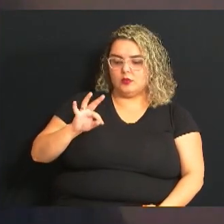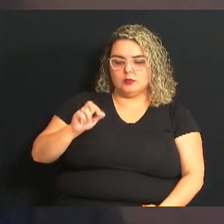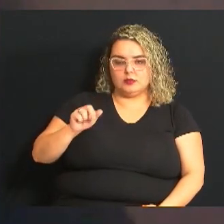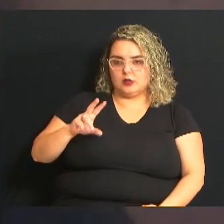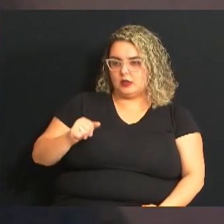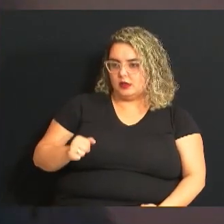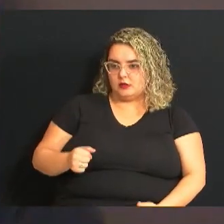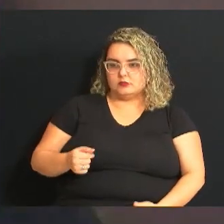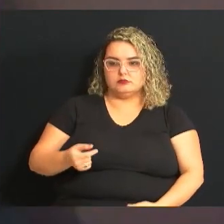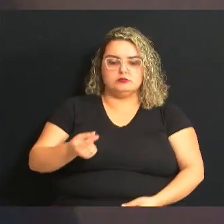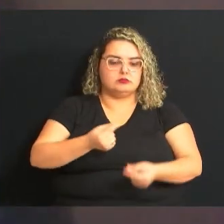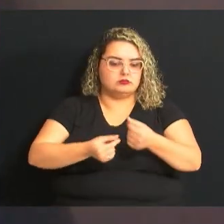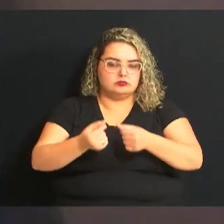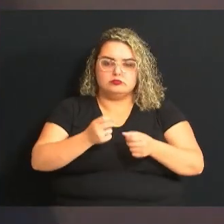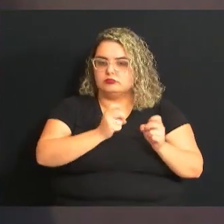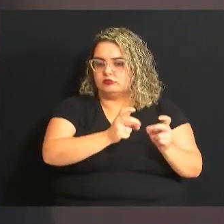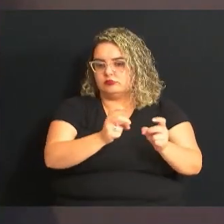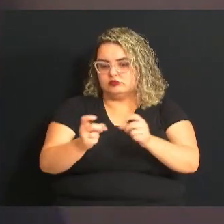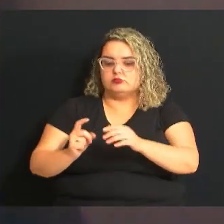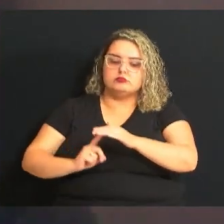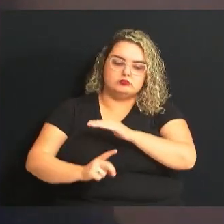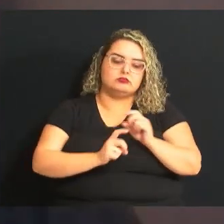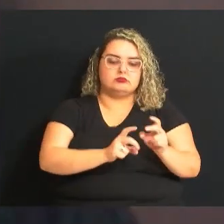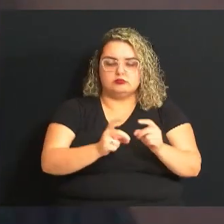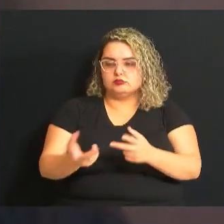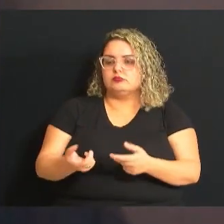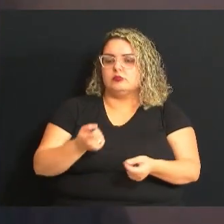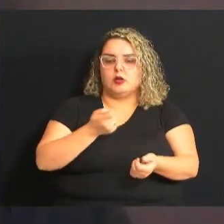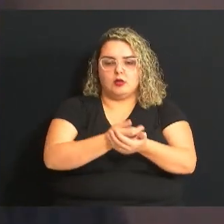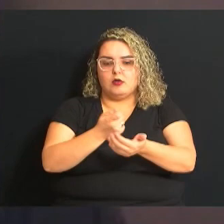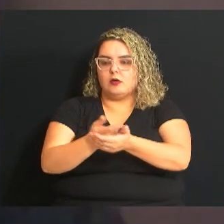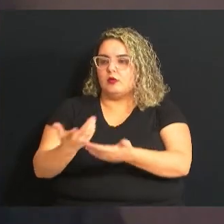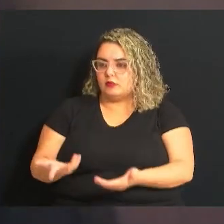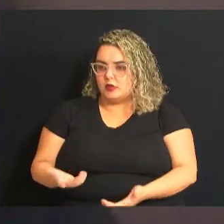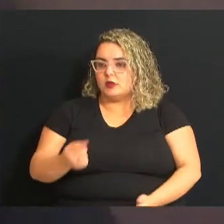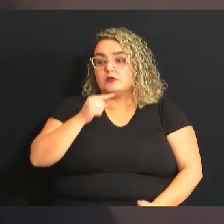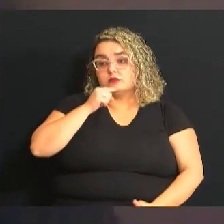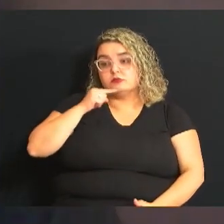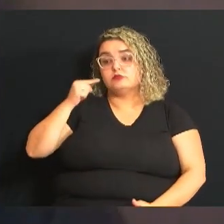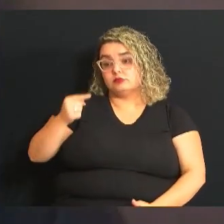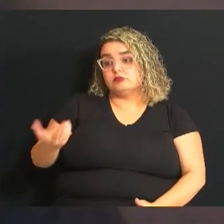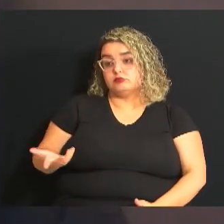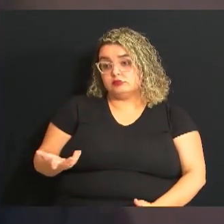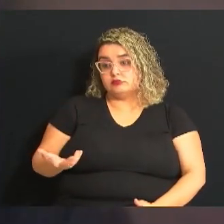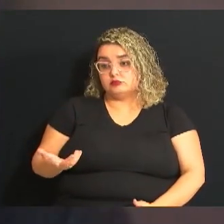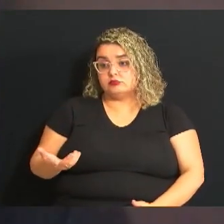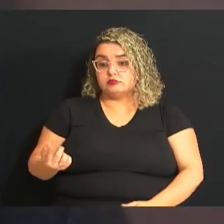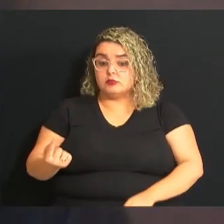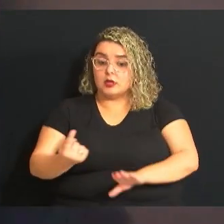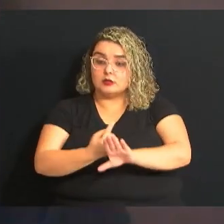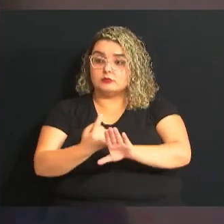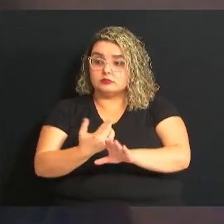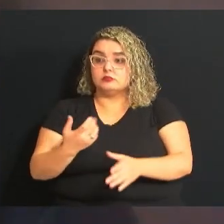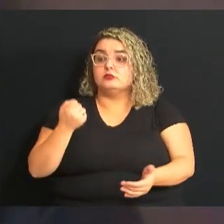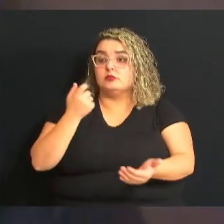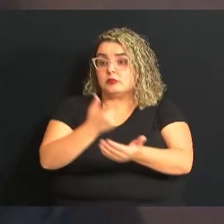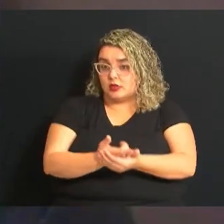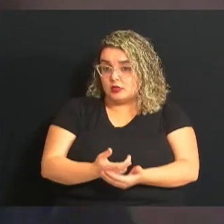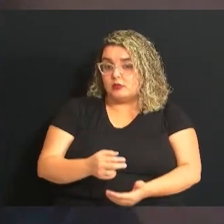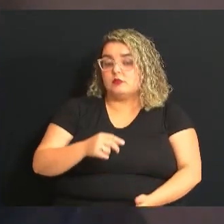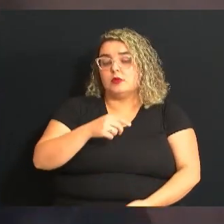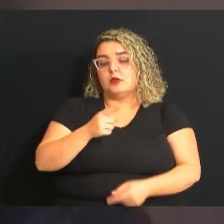alguma coisa que você queira falar para a gente encerrar o bate-papo, que passou rapidinho aqui, viu, Harley? O assunto foi tão bom que